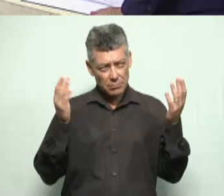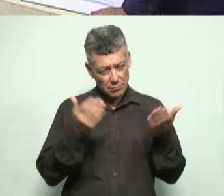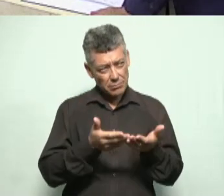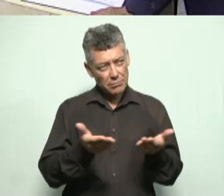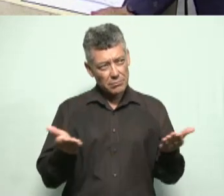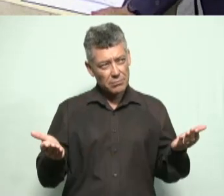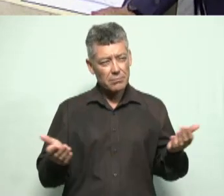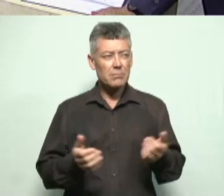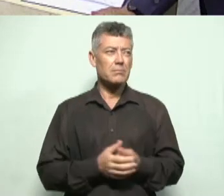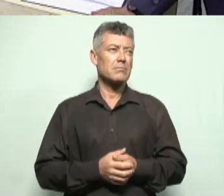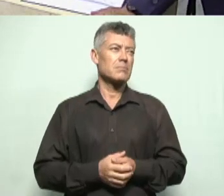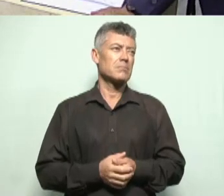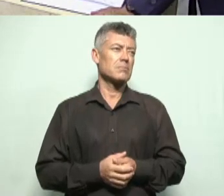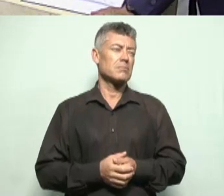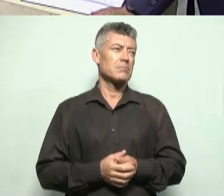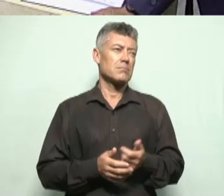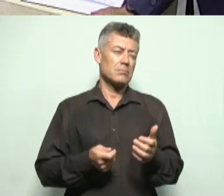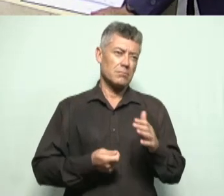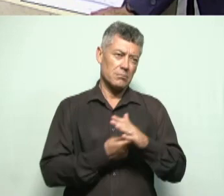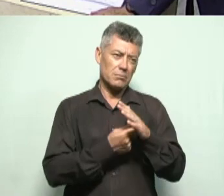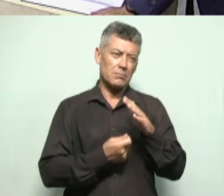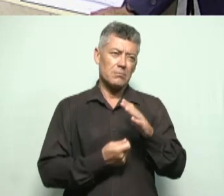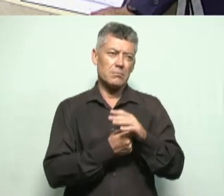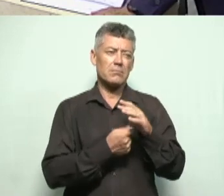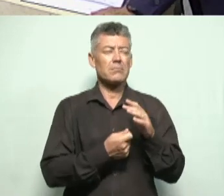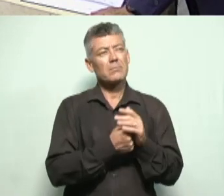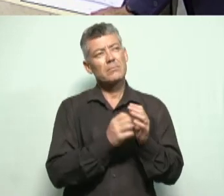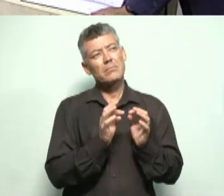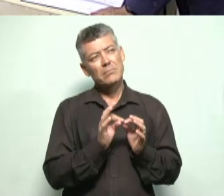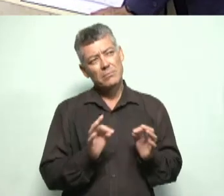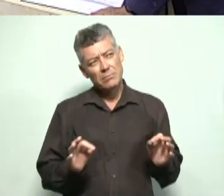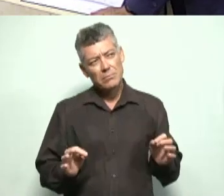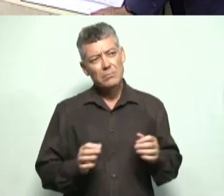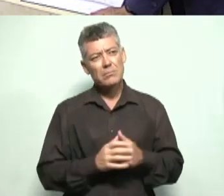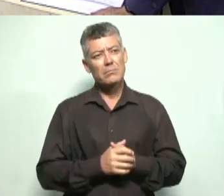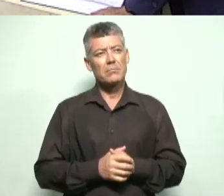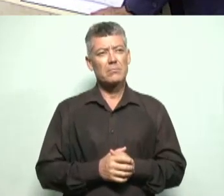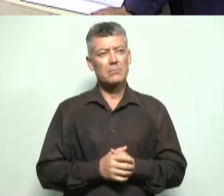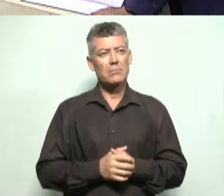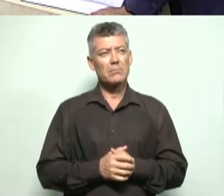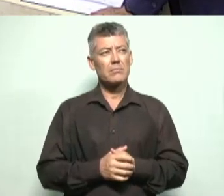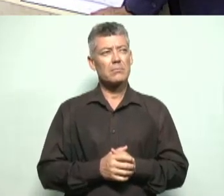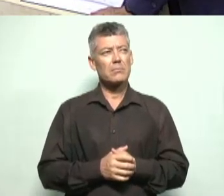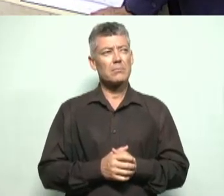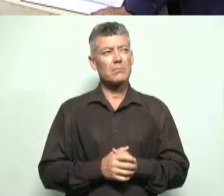senhores e fazer aqui uma prestação de contas simples do nosso mandato. Dizer que no último